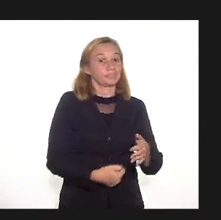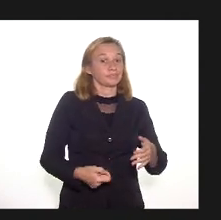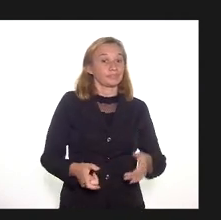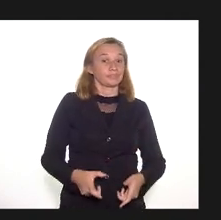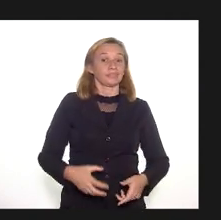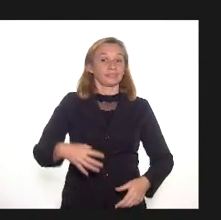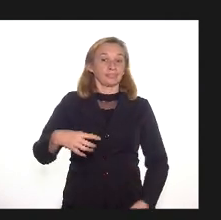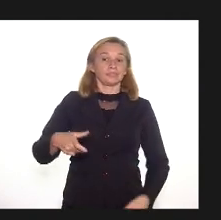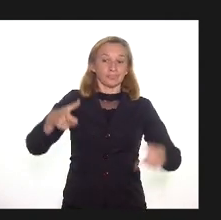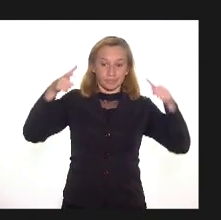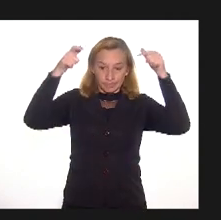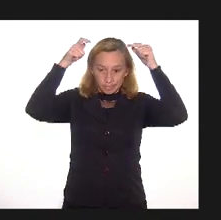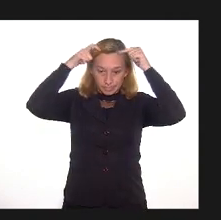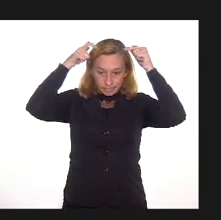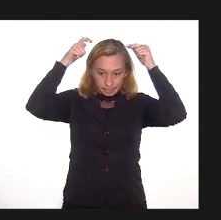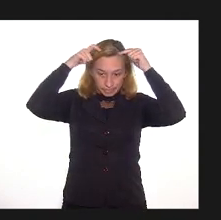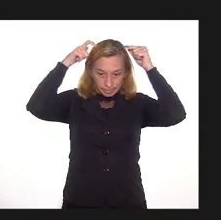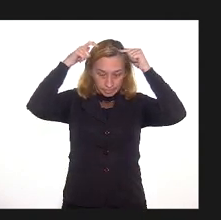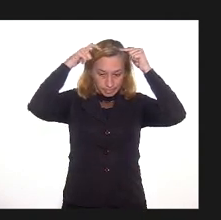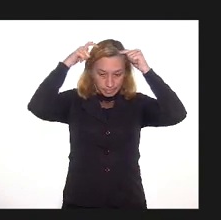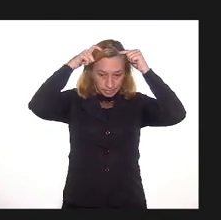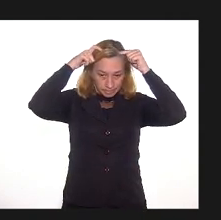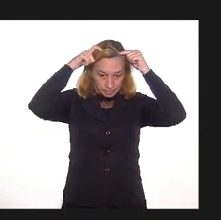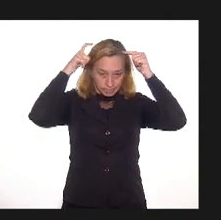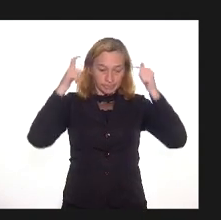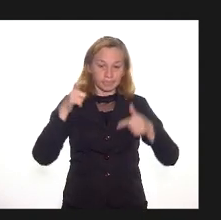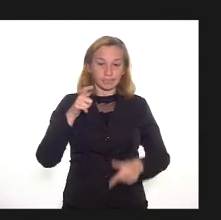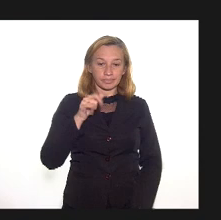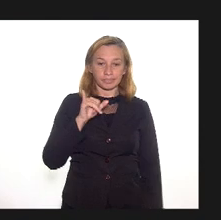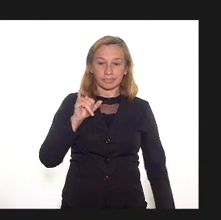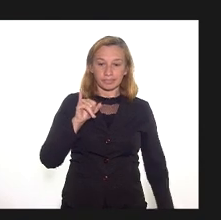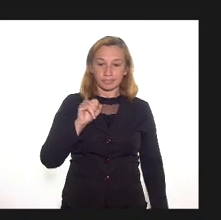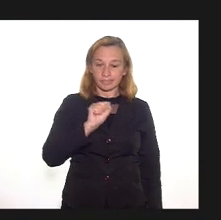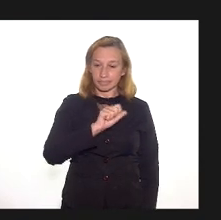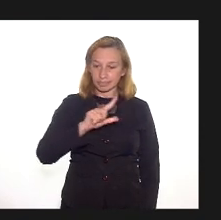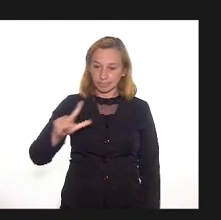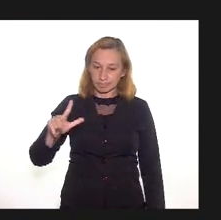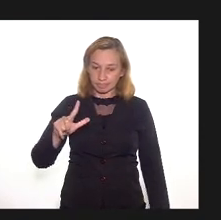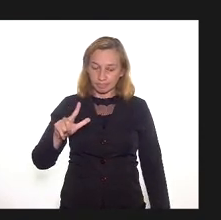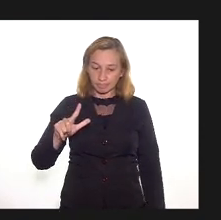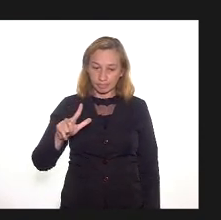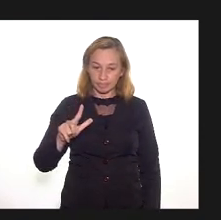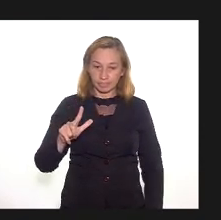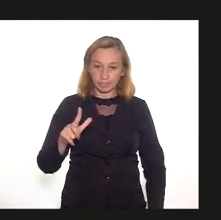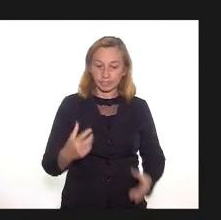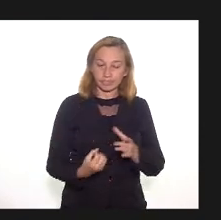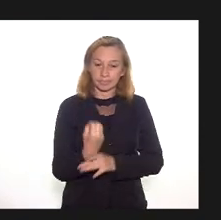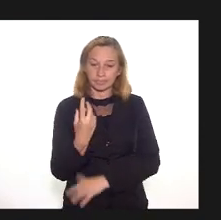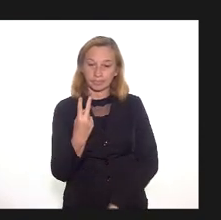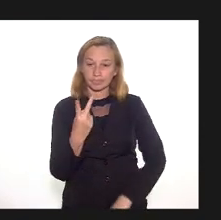Isabel promulgar duas delas nas suas passagens rápidas